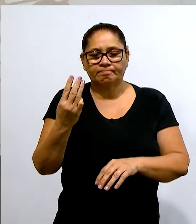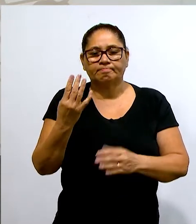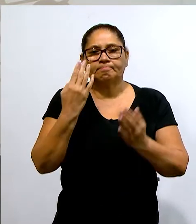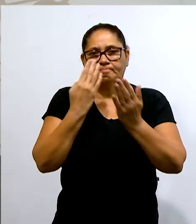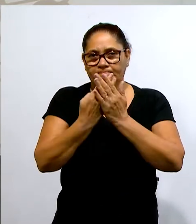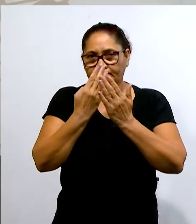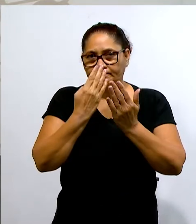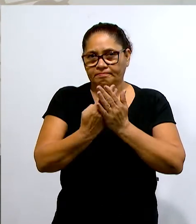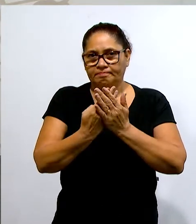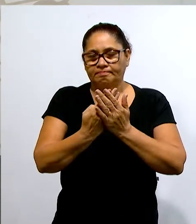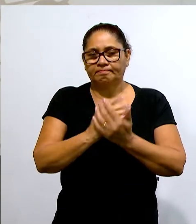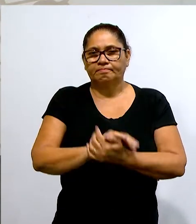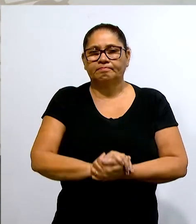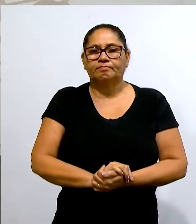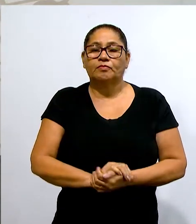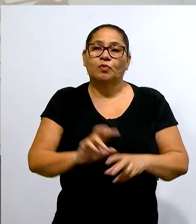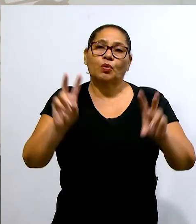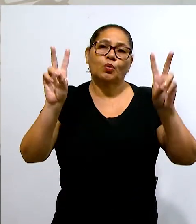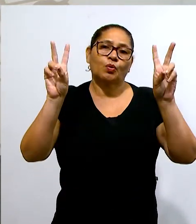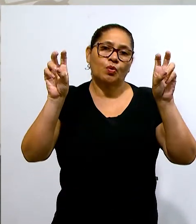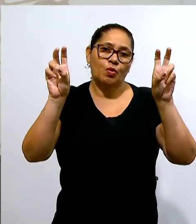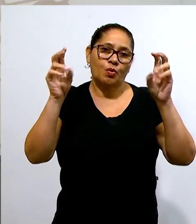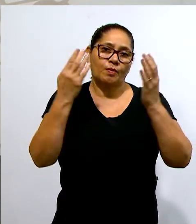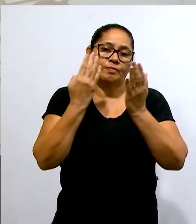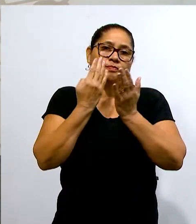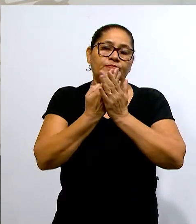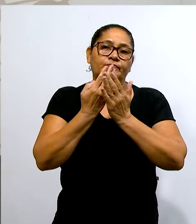estudo. O tema da nossa